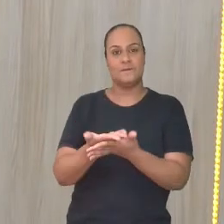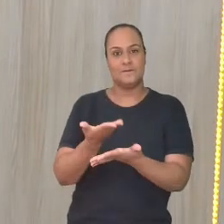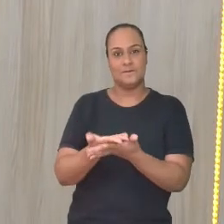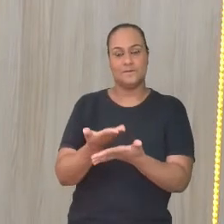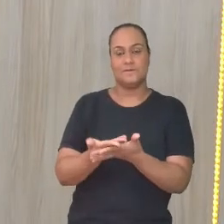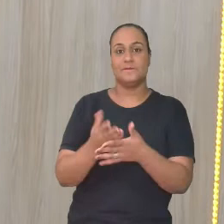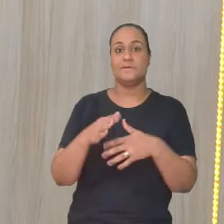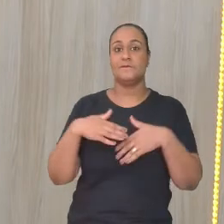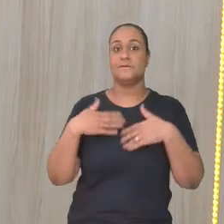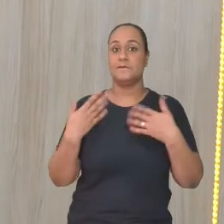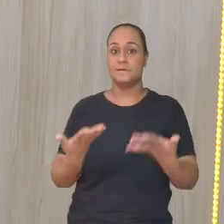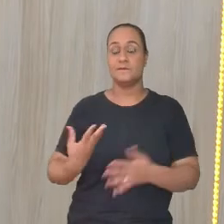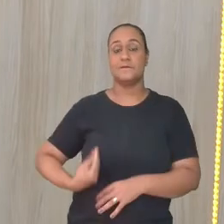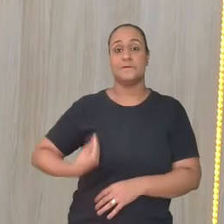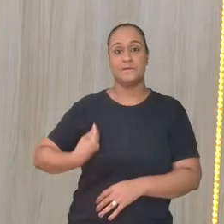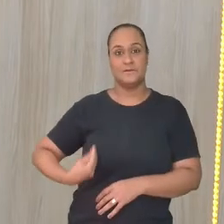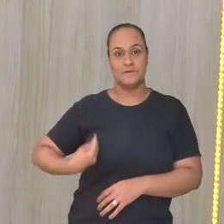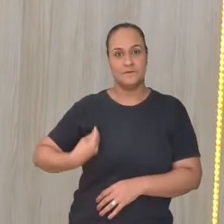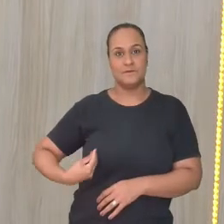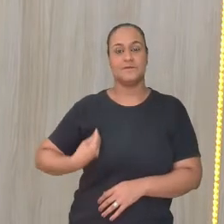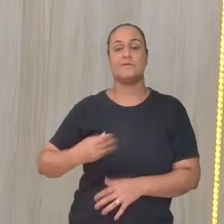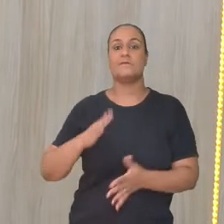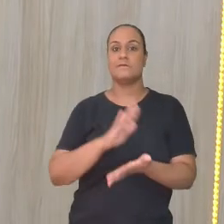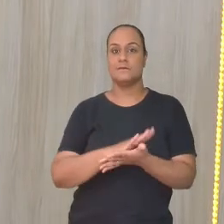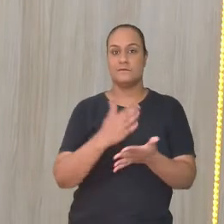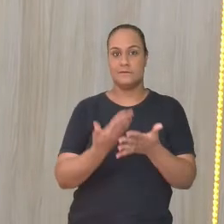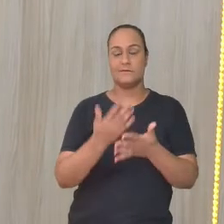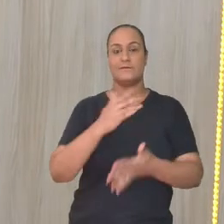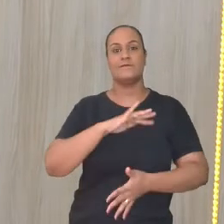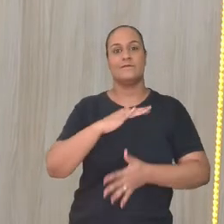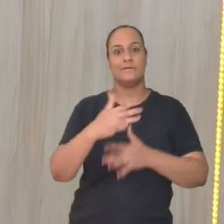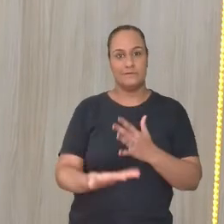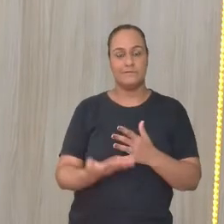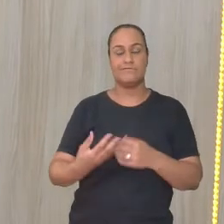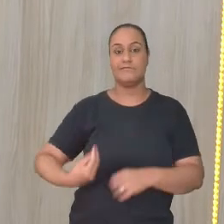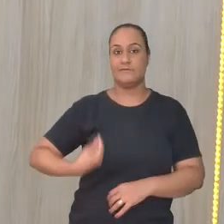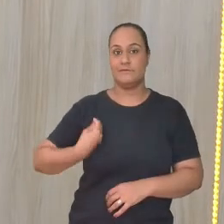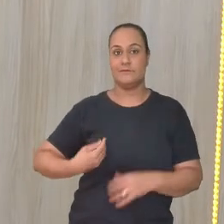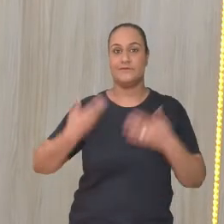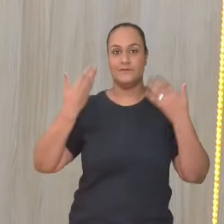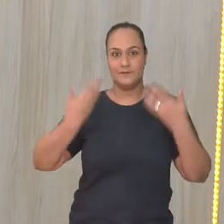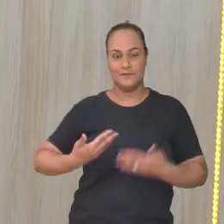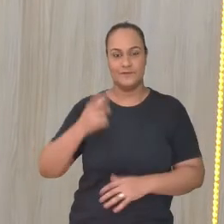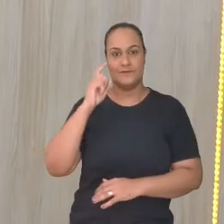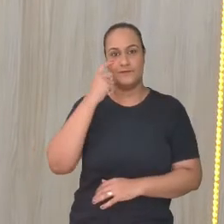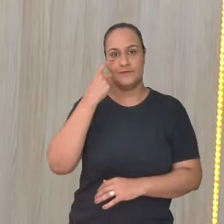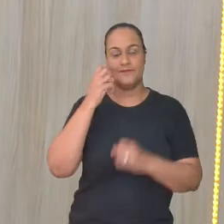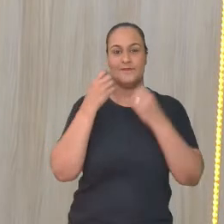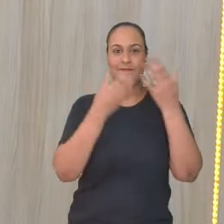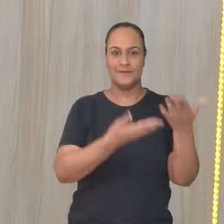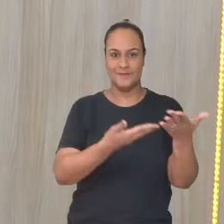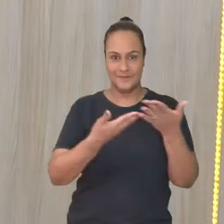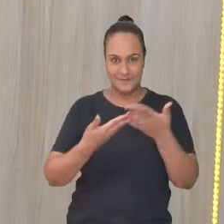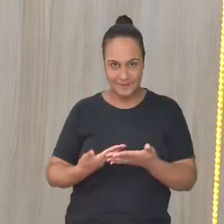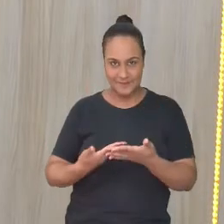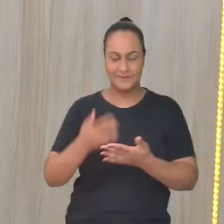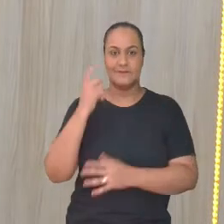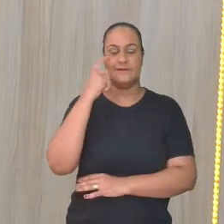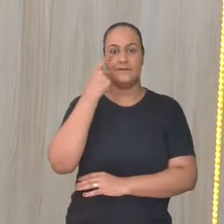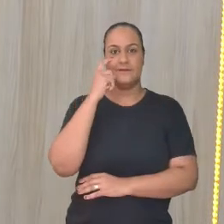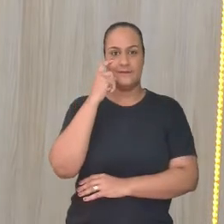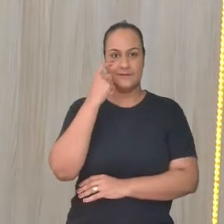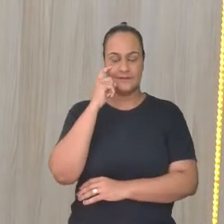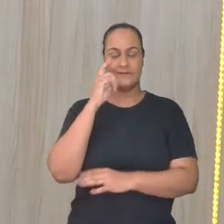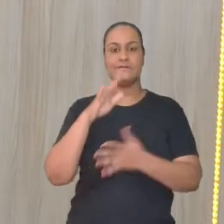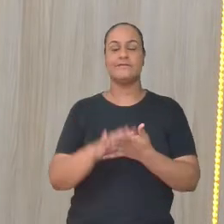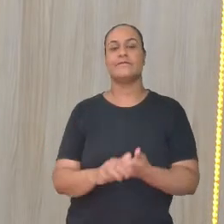Então, comigo hoje, para fazer a interpretação de Libras, eu estou contando com a presença de Elaine. Seja bem-vinda, Elaine.